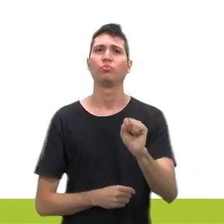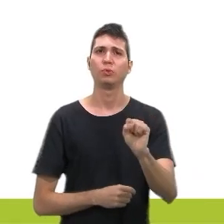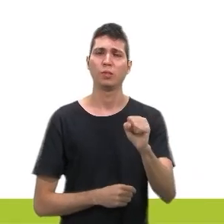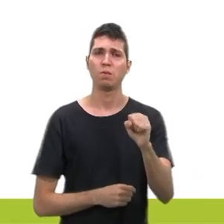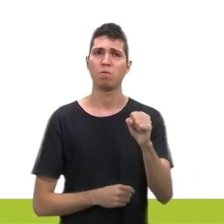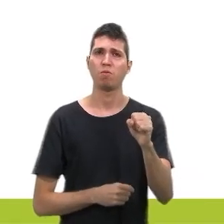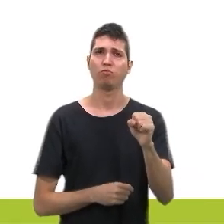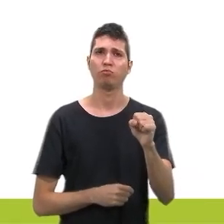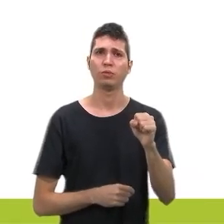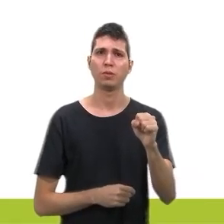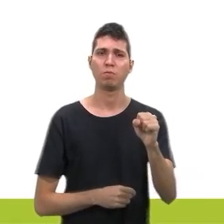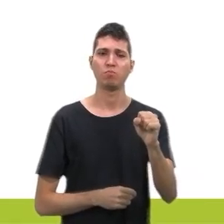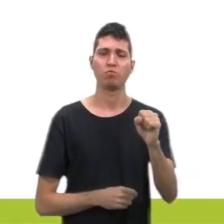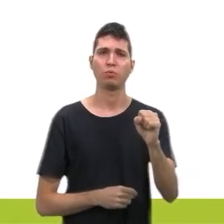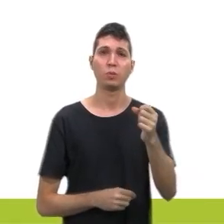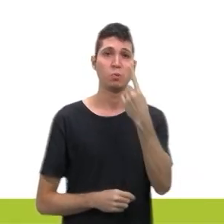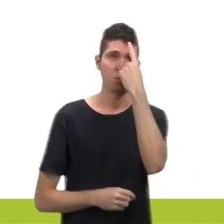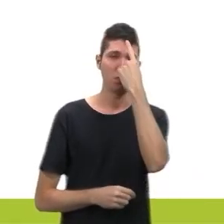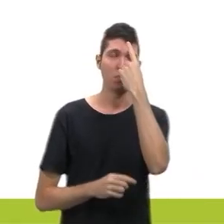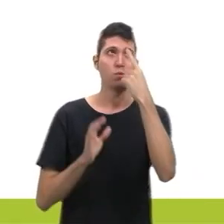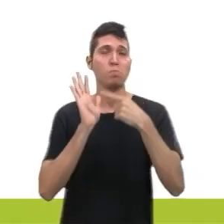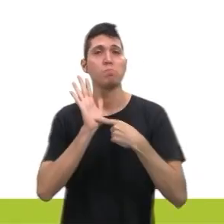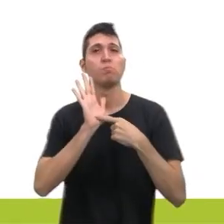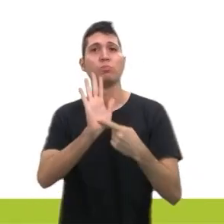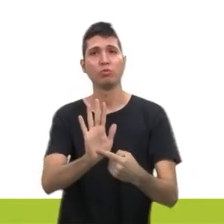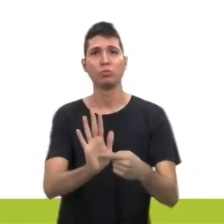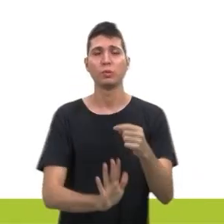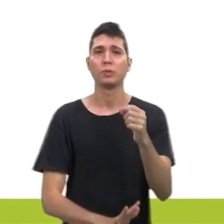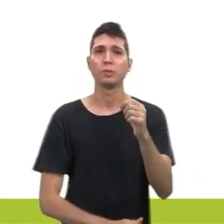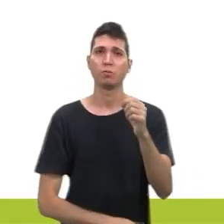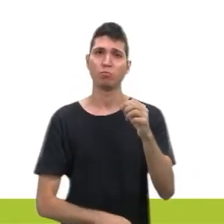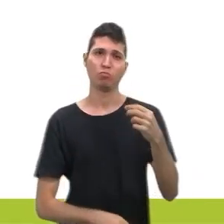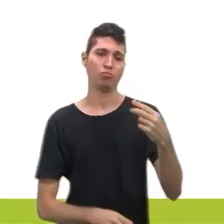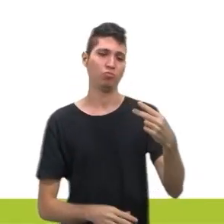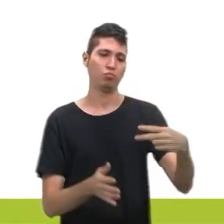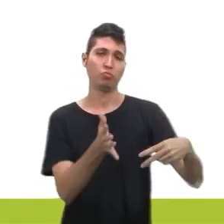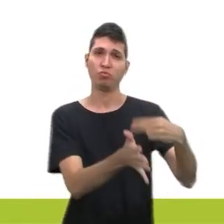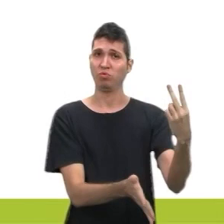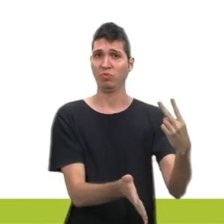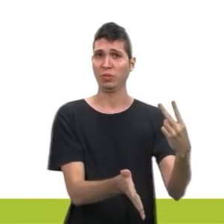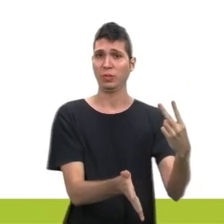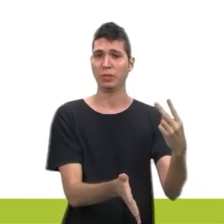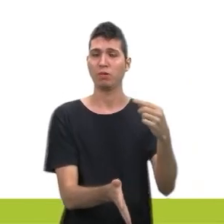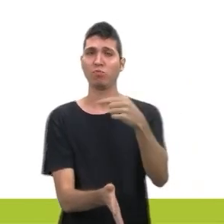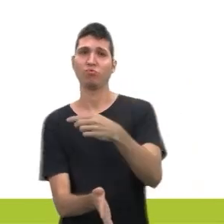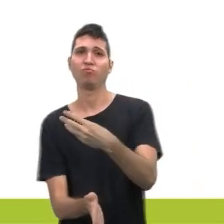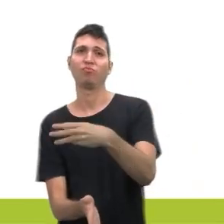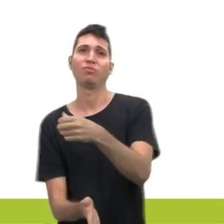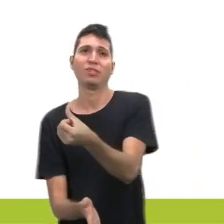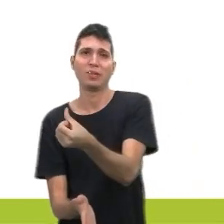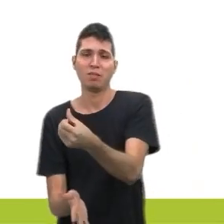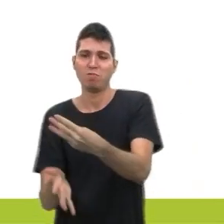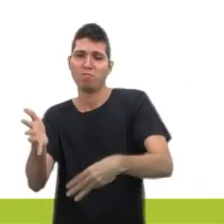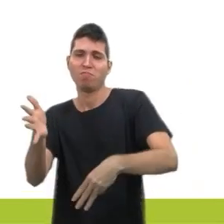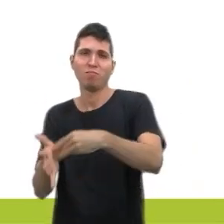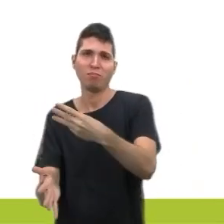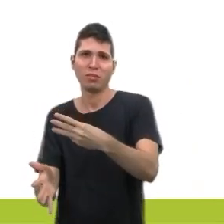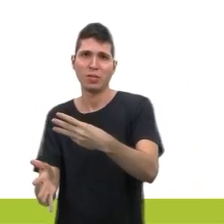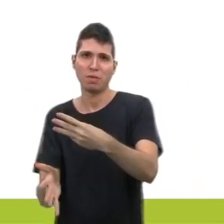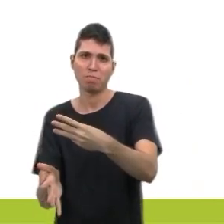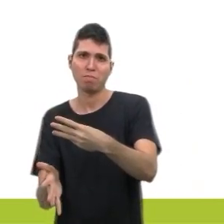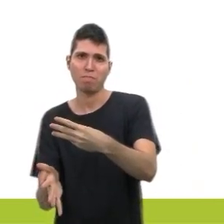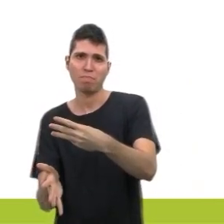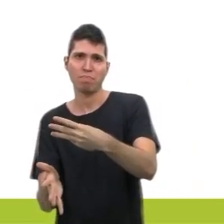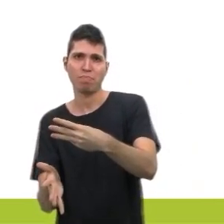aparece apenas duas vezes, tá vendo? Ó? Diferente do número 36, que aparece 3. Vamos supor que o 38 aparecesse mais uma vez, aí ele